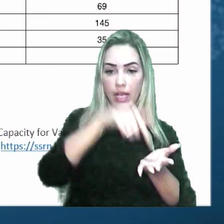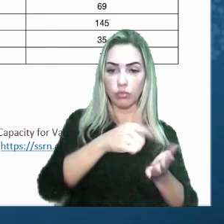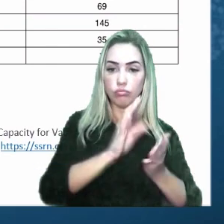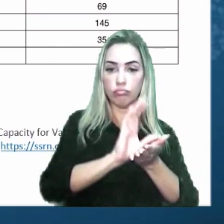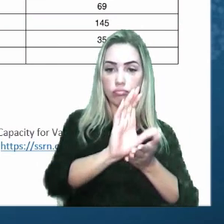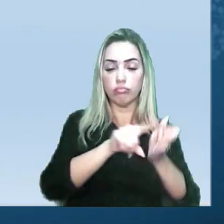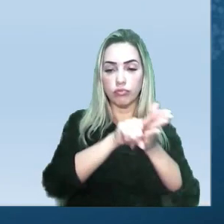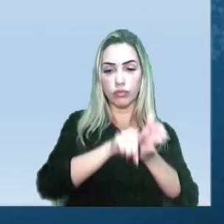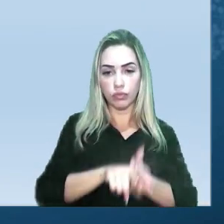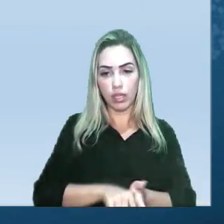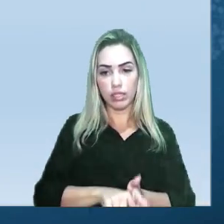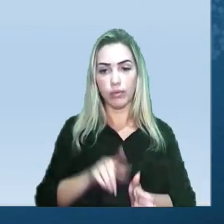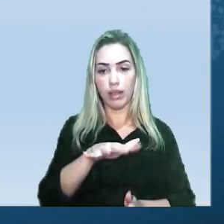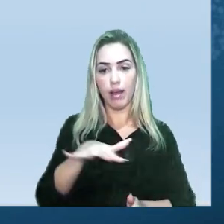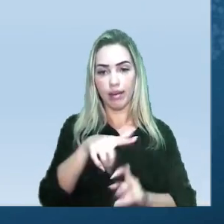clínica.